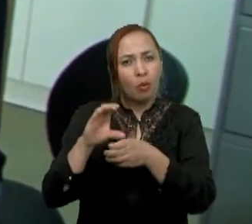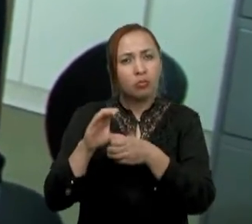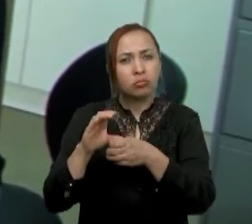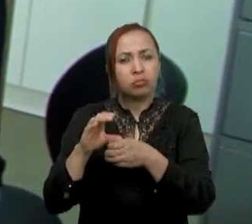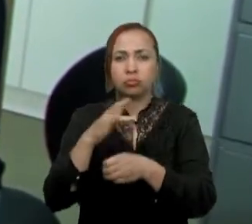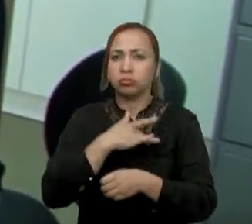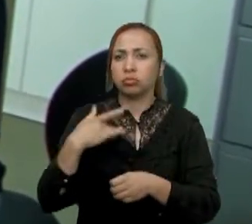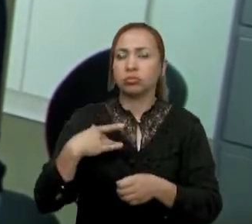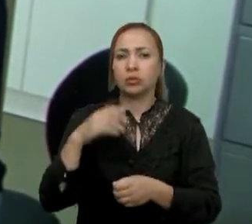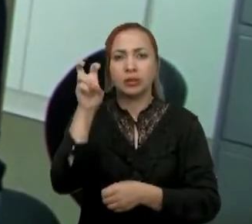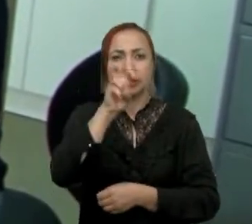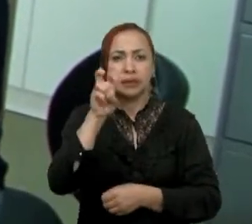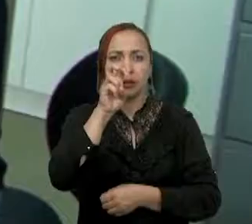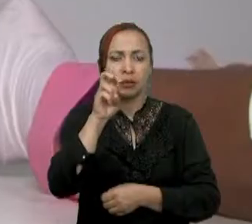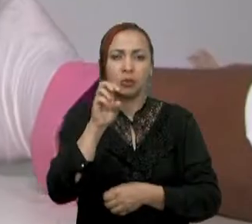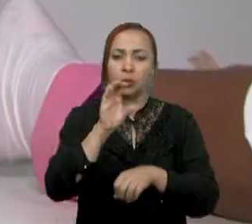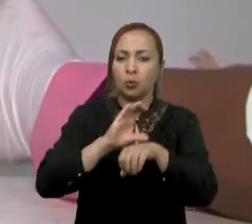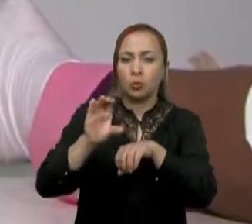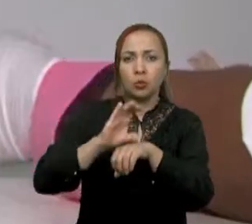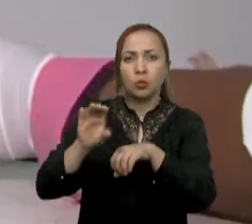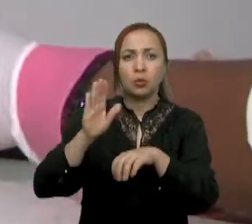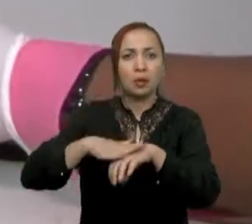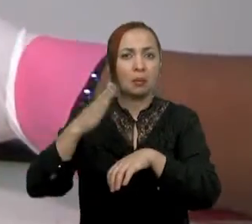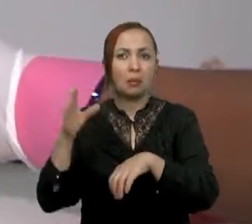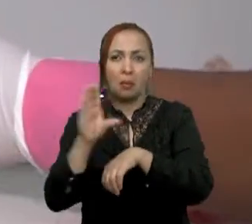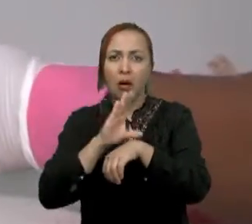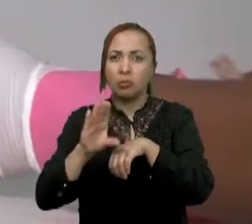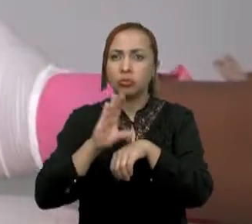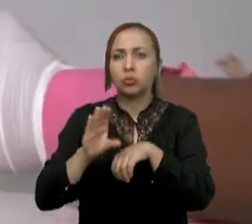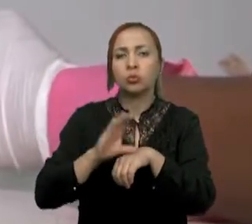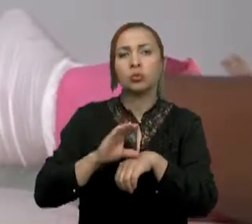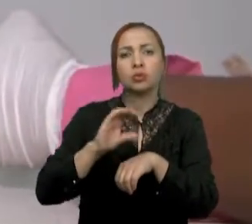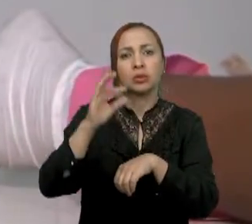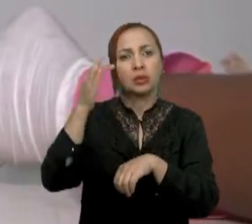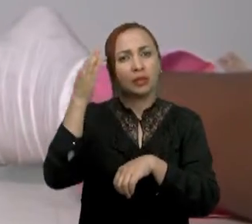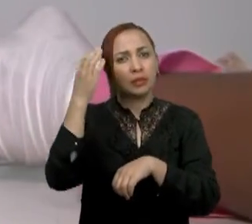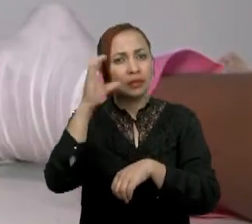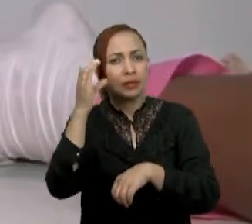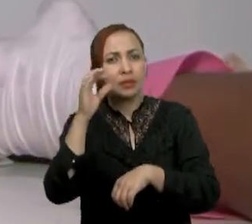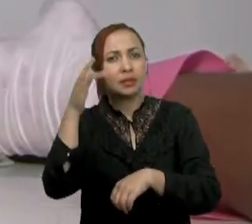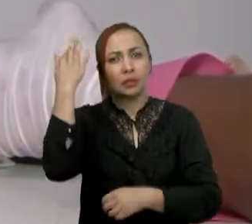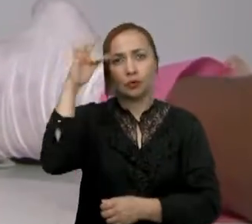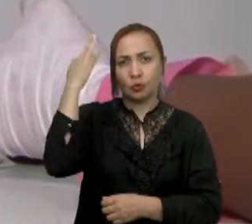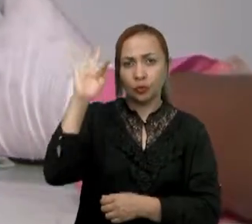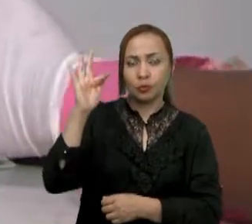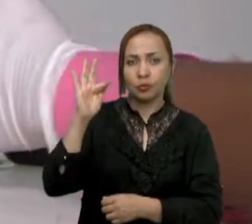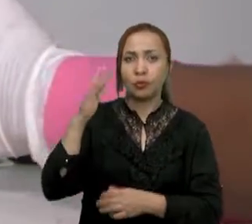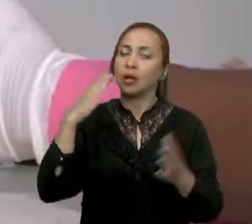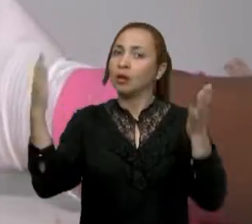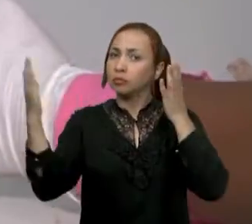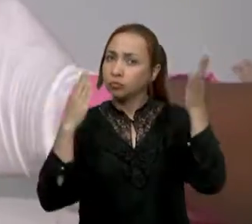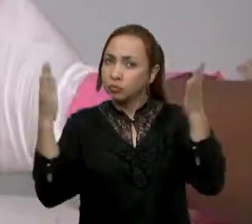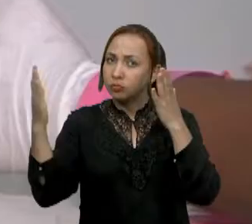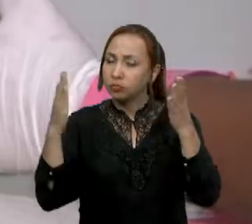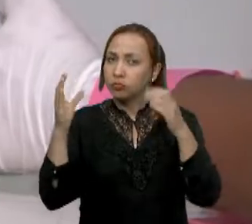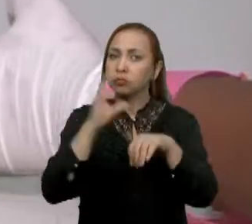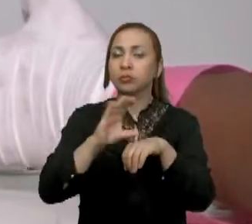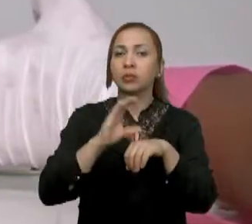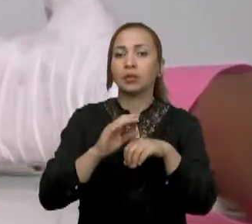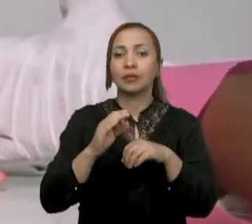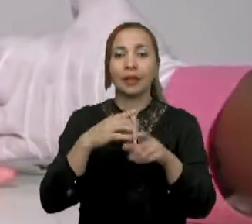Cinco cursos mais um curso de departamento de ciências humanas e filosofia que o de chf né que o curso de psicologia